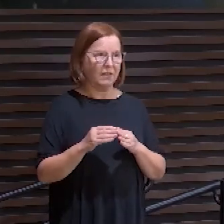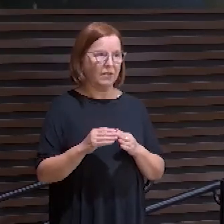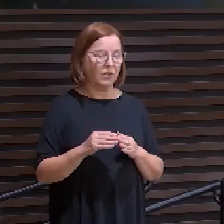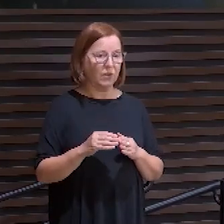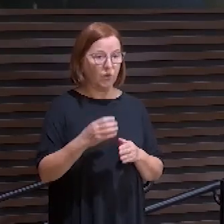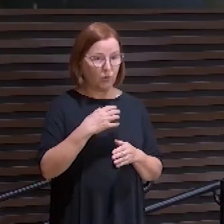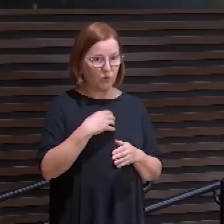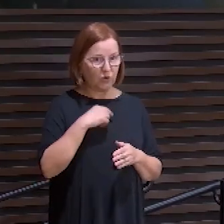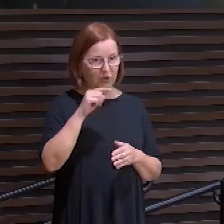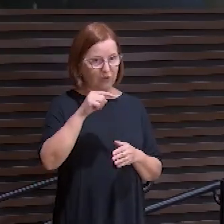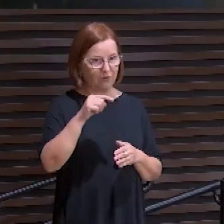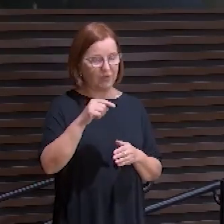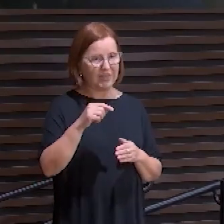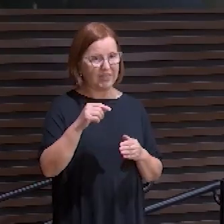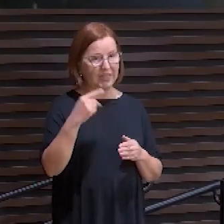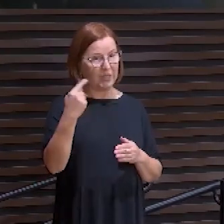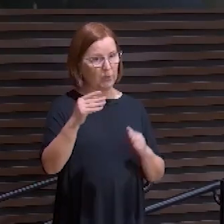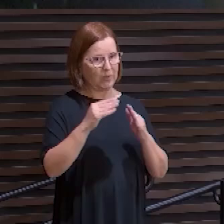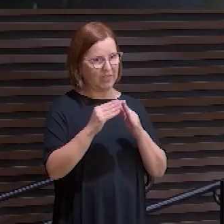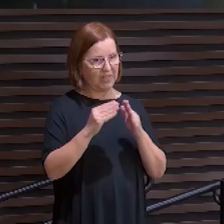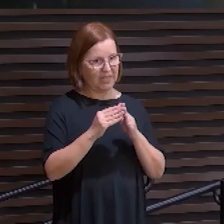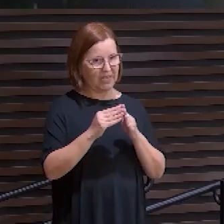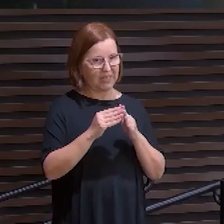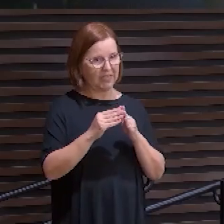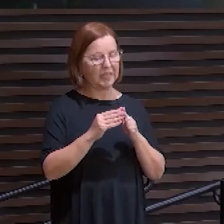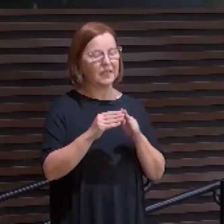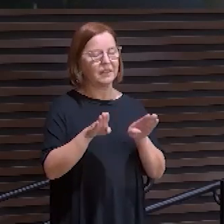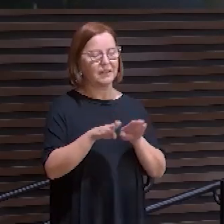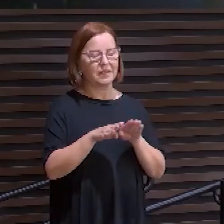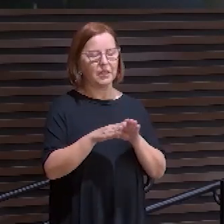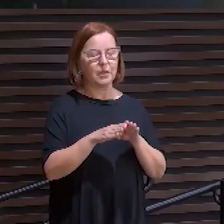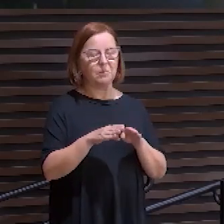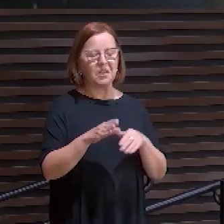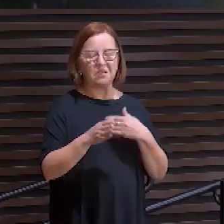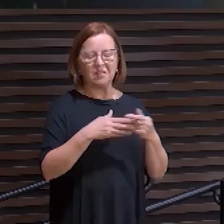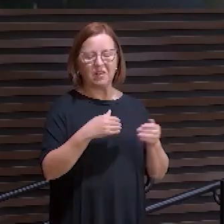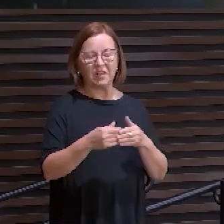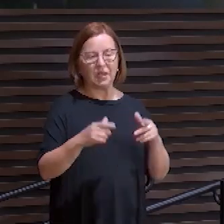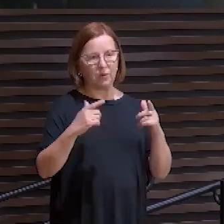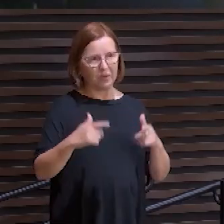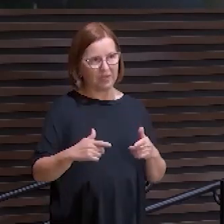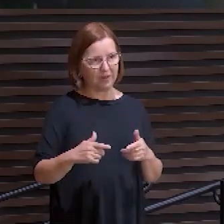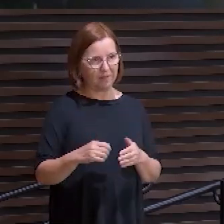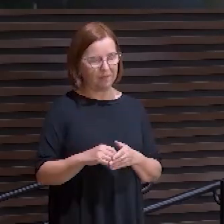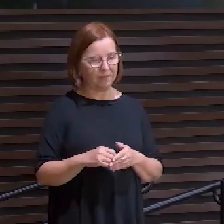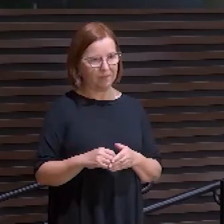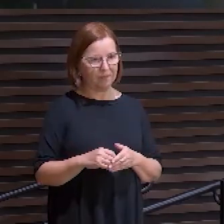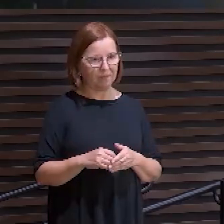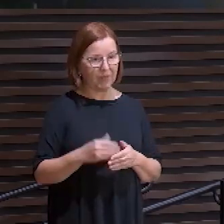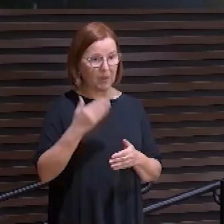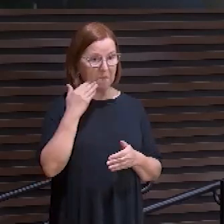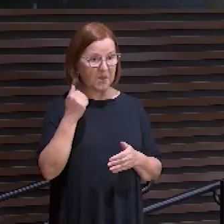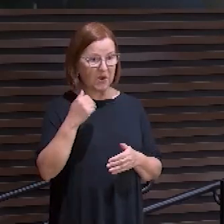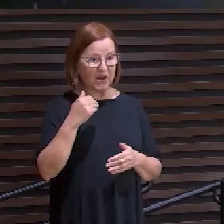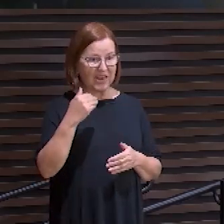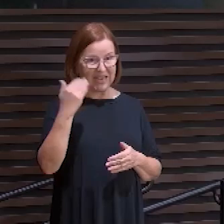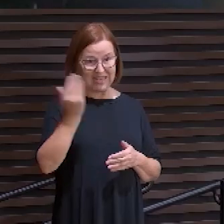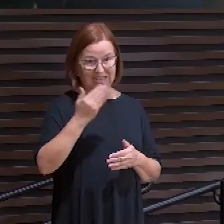o demonstre, quer não. Por isso, o melhor teste para um crente